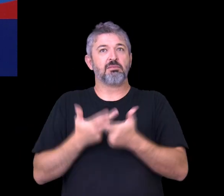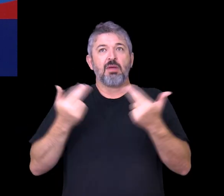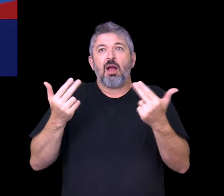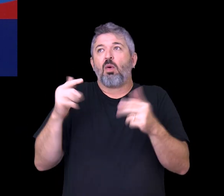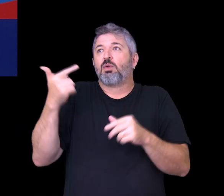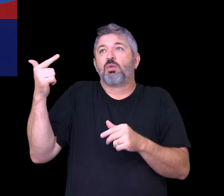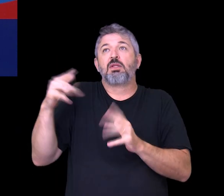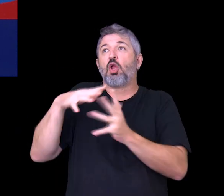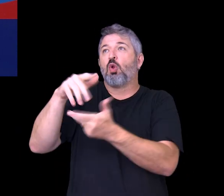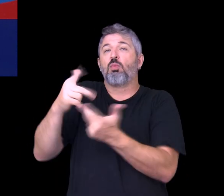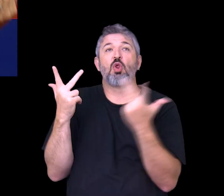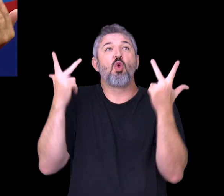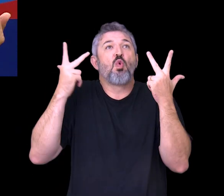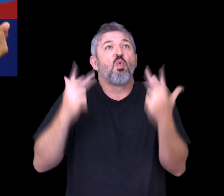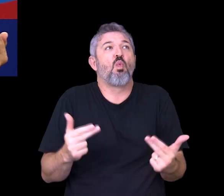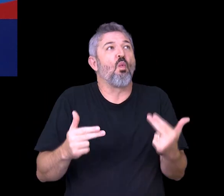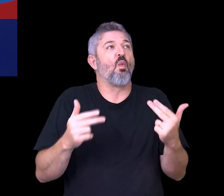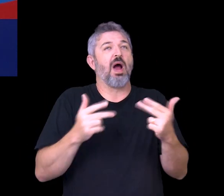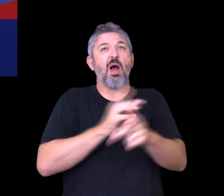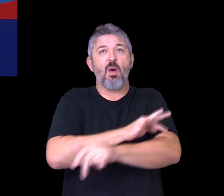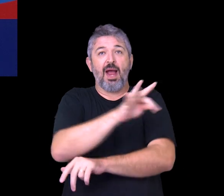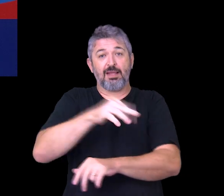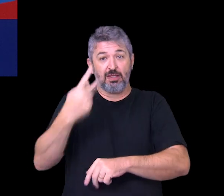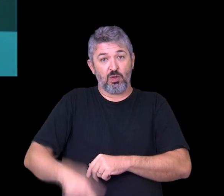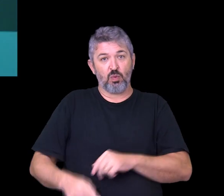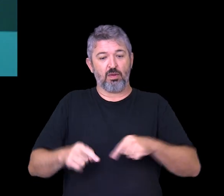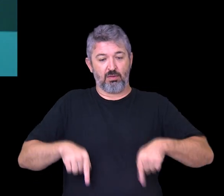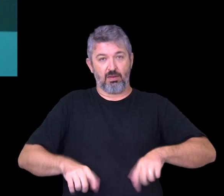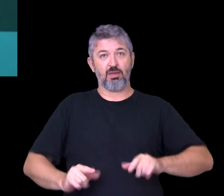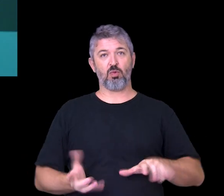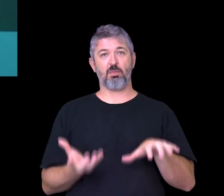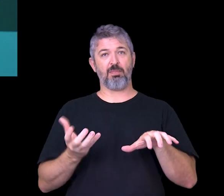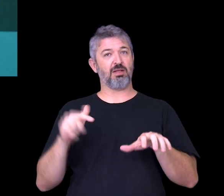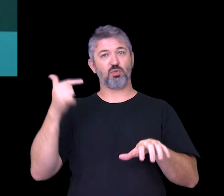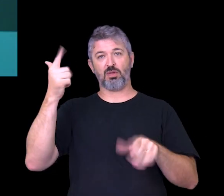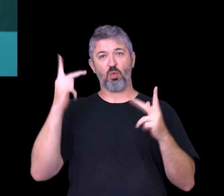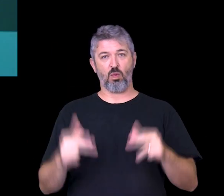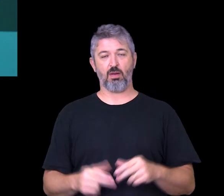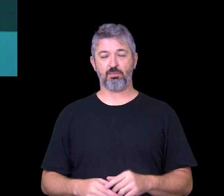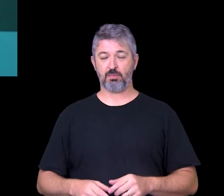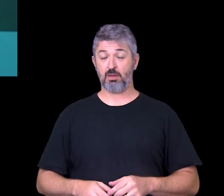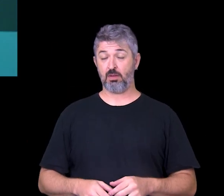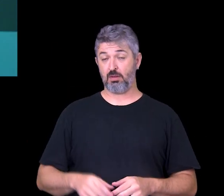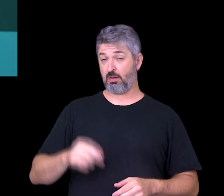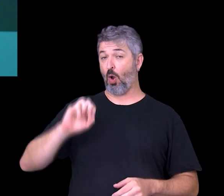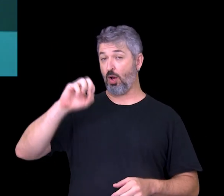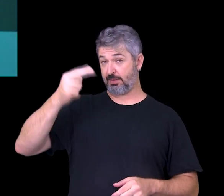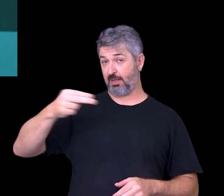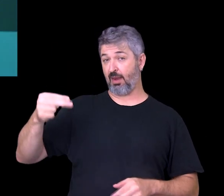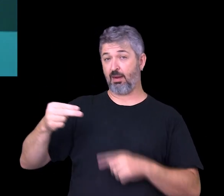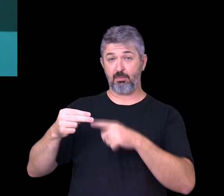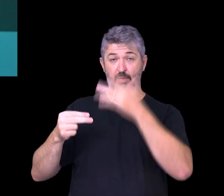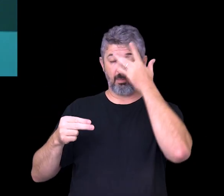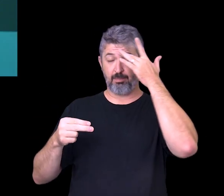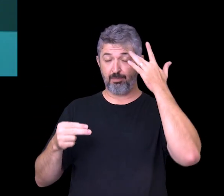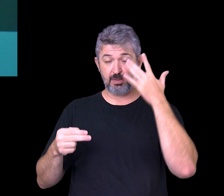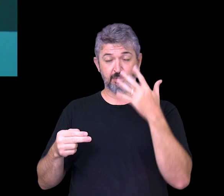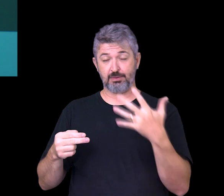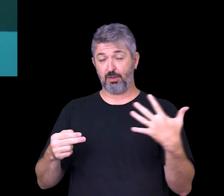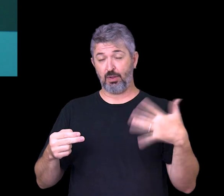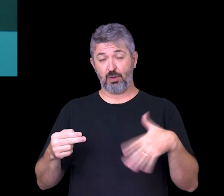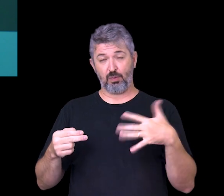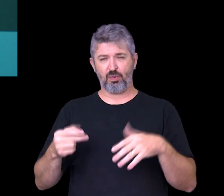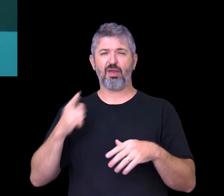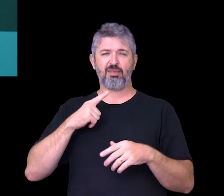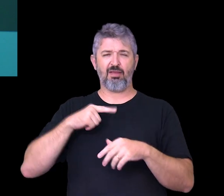essa nossa arquitetura deste prédio aqui. Ele sempre foi um cara inédito, né? Ele teve grandes mestres como Corbusier, como